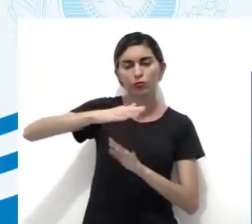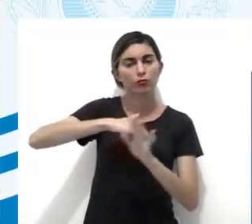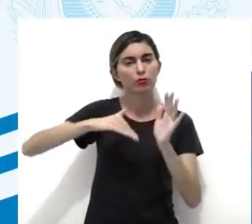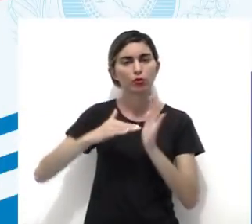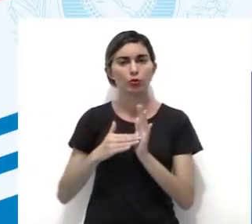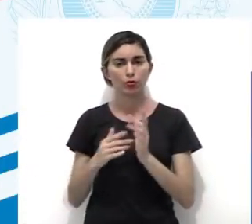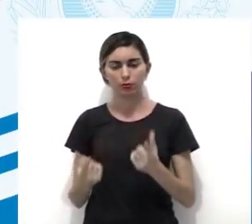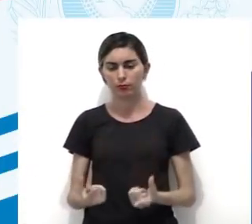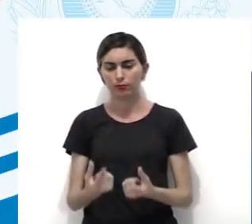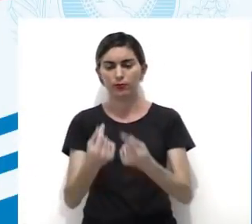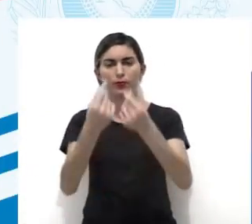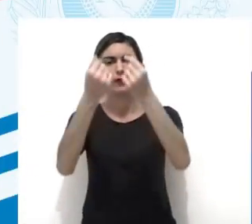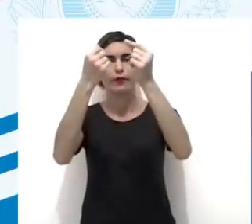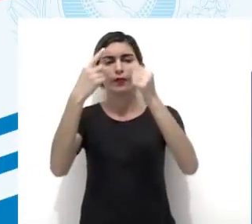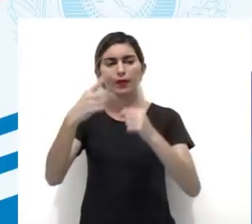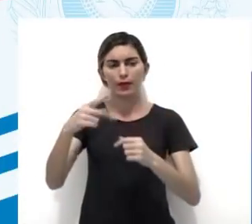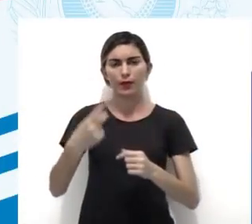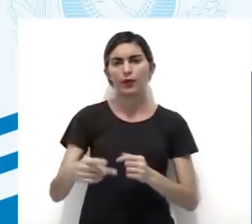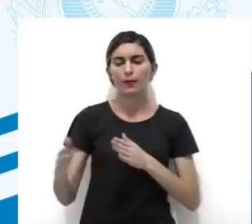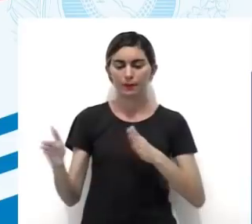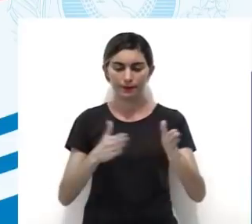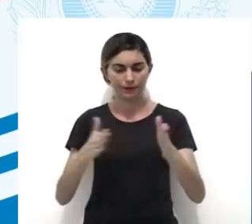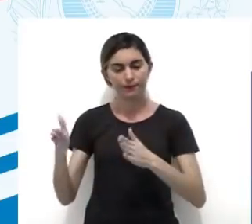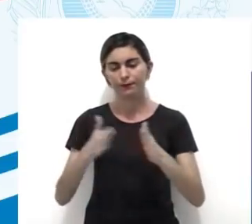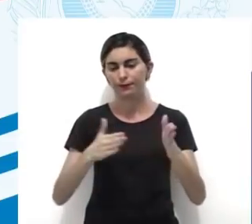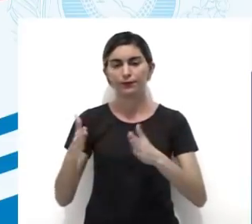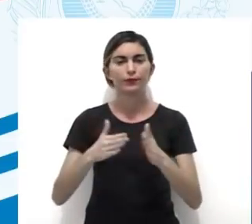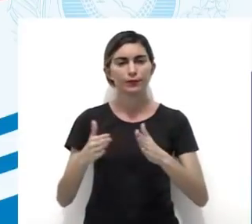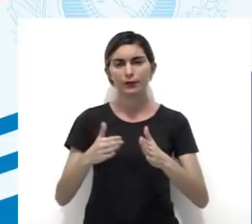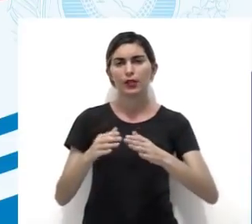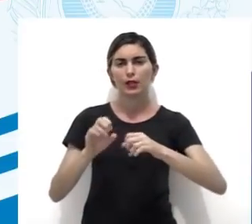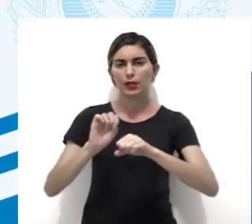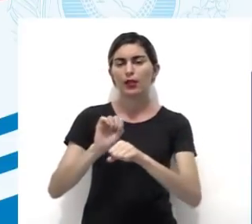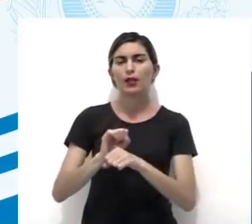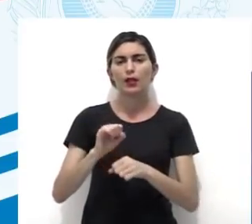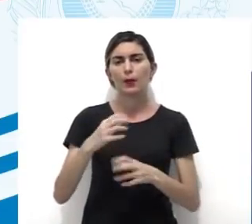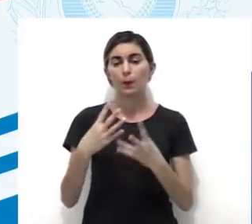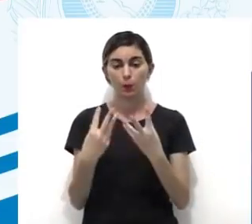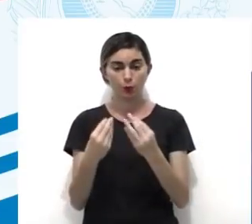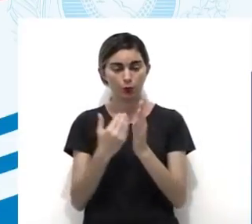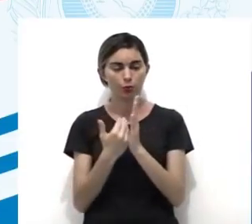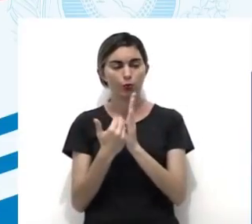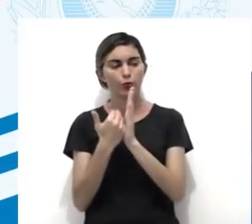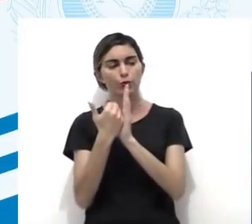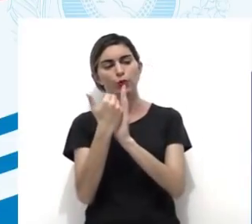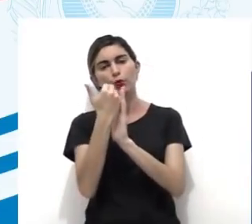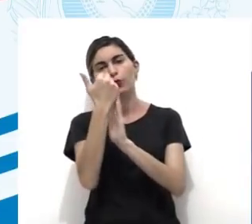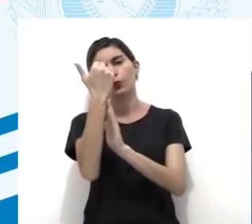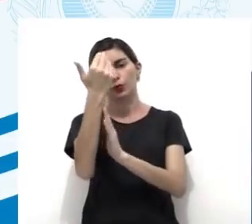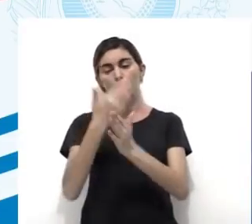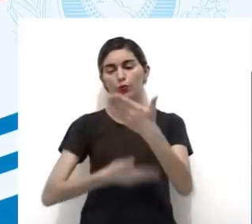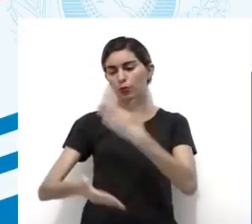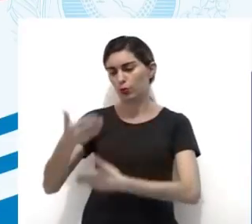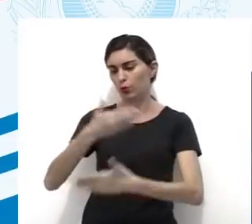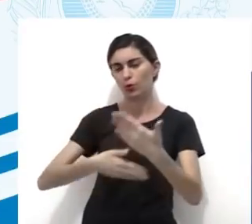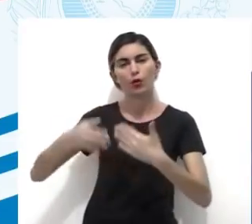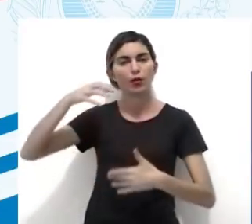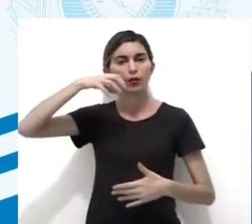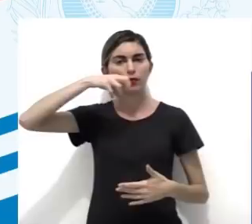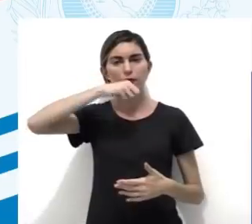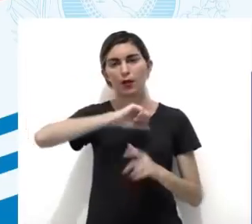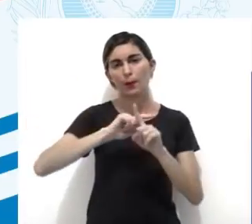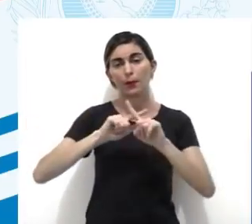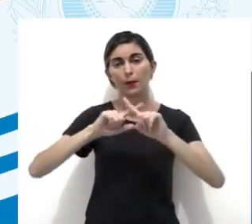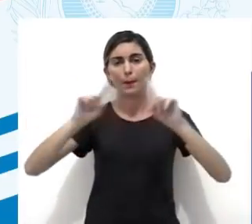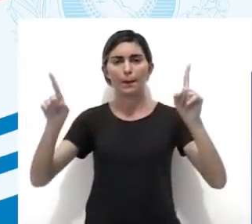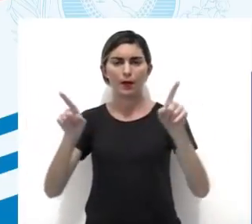o capitalismo ele está num momento onde esse excedente ele é muito elevado, porque as trocas são muito rápidas, mas ele